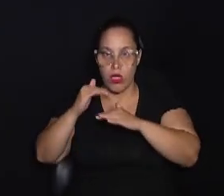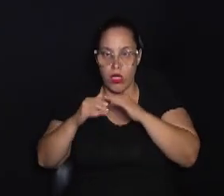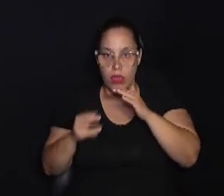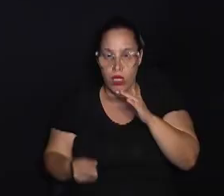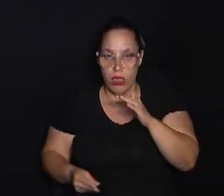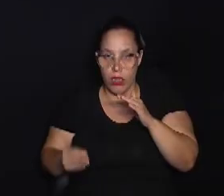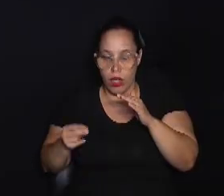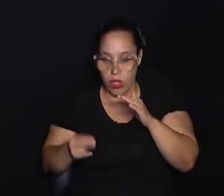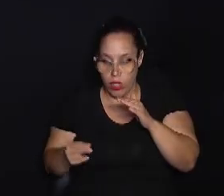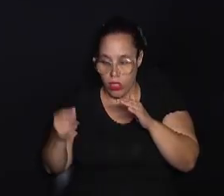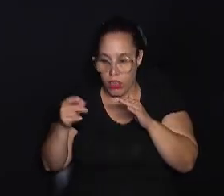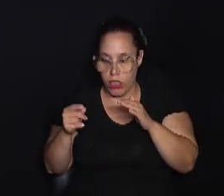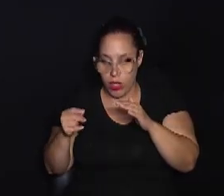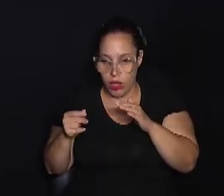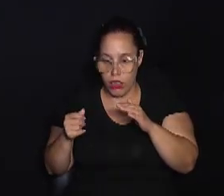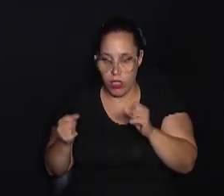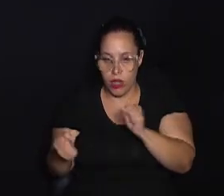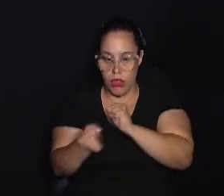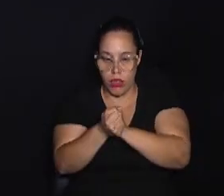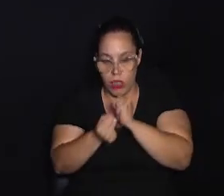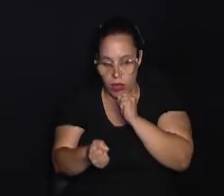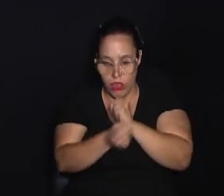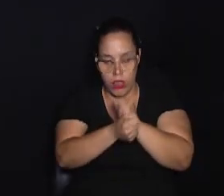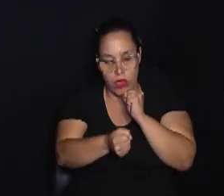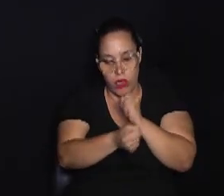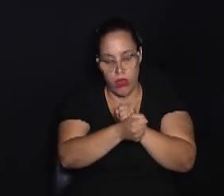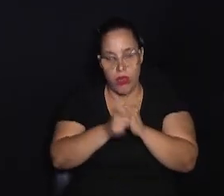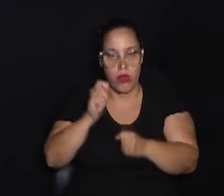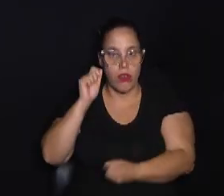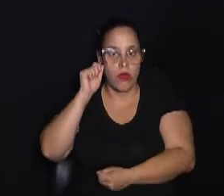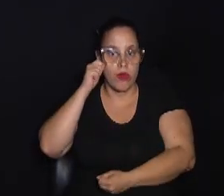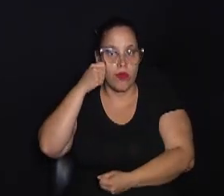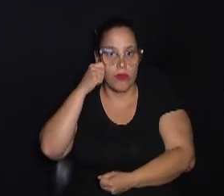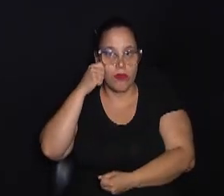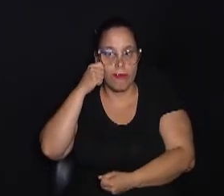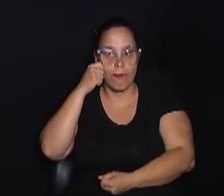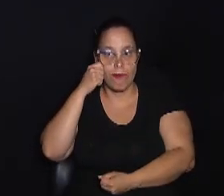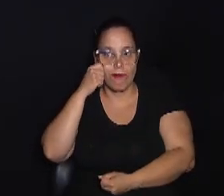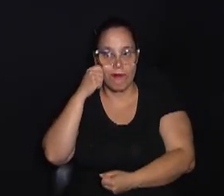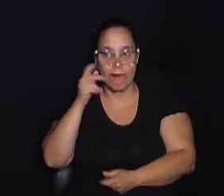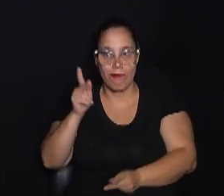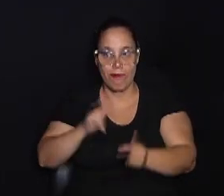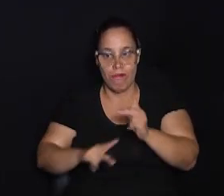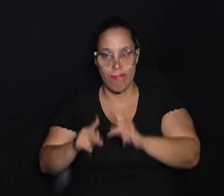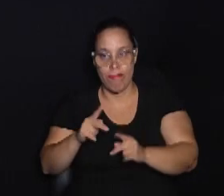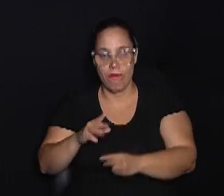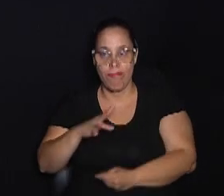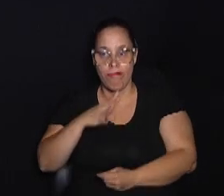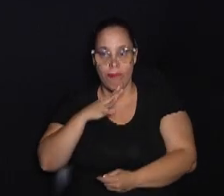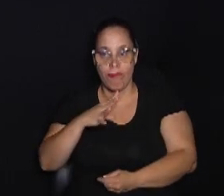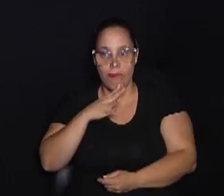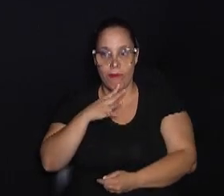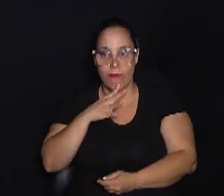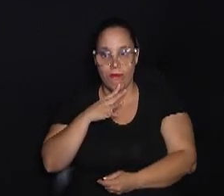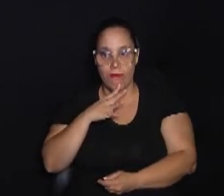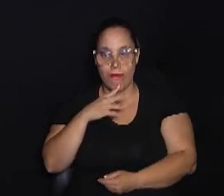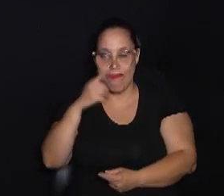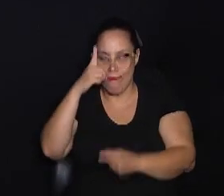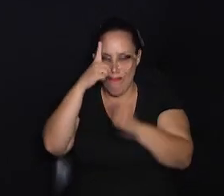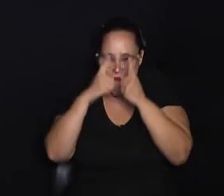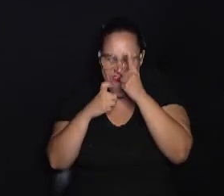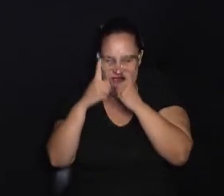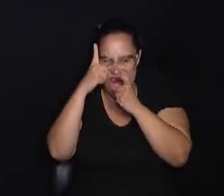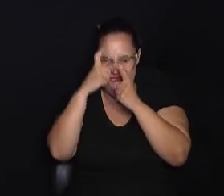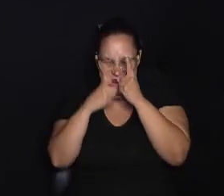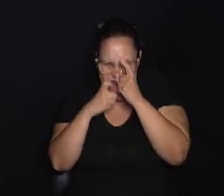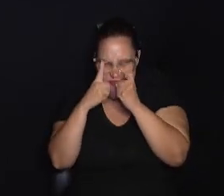economia, que era a escravização do povo negro, vários relatos. E Campinas, ela foi conhecida também por ter sido muito violenta, porque